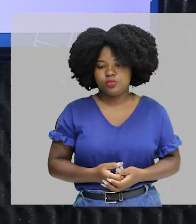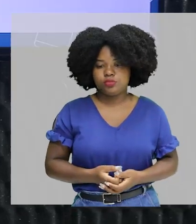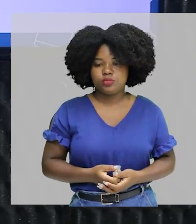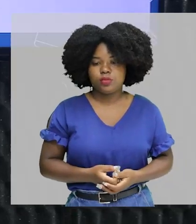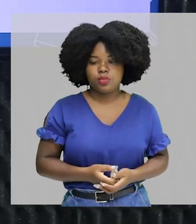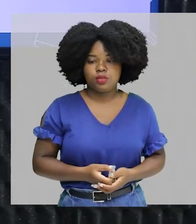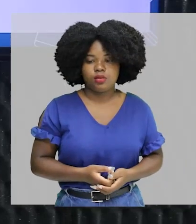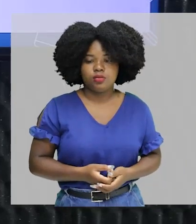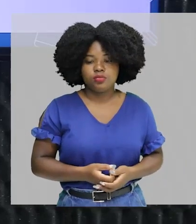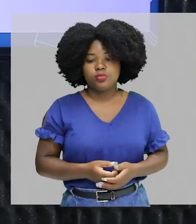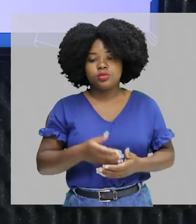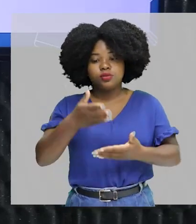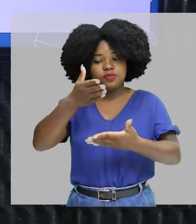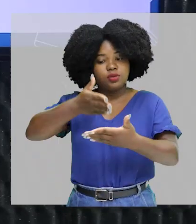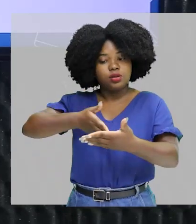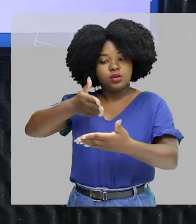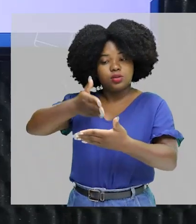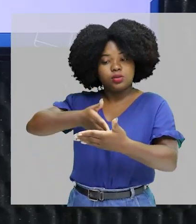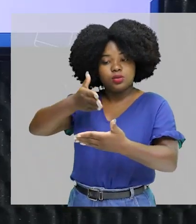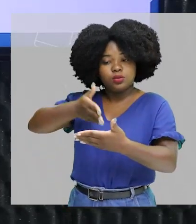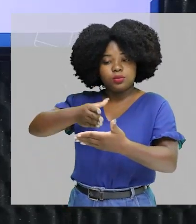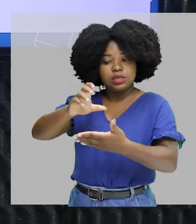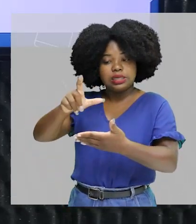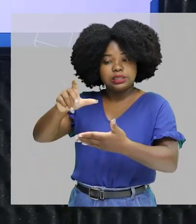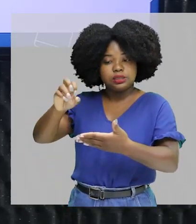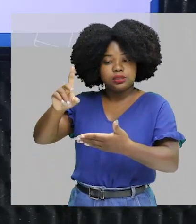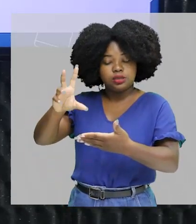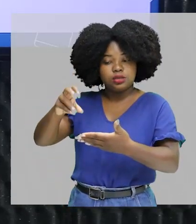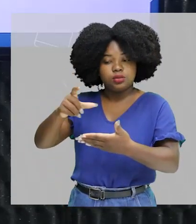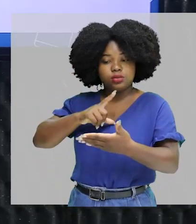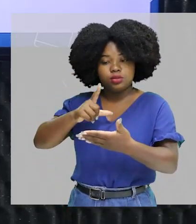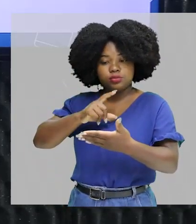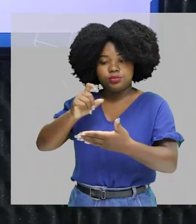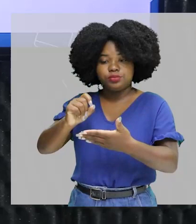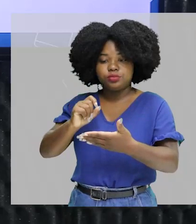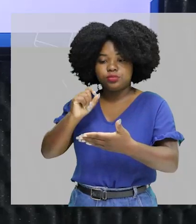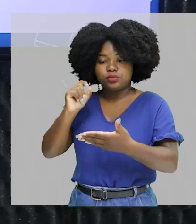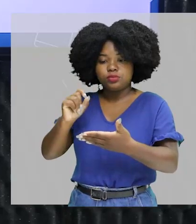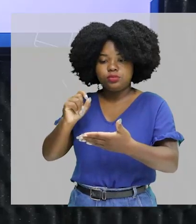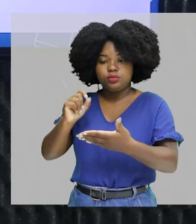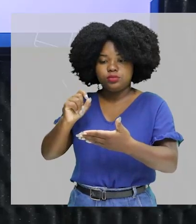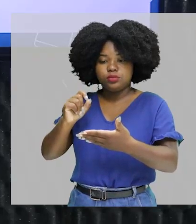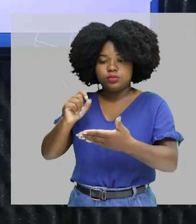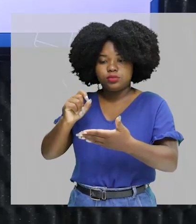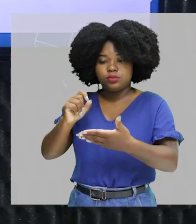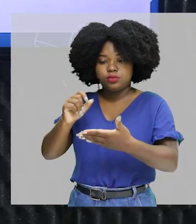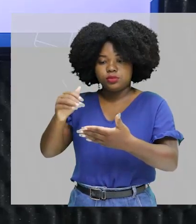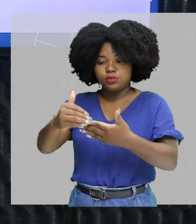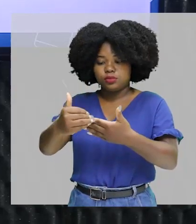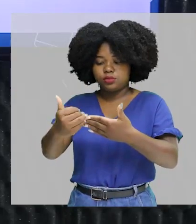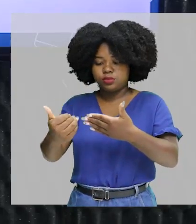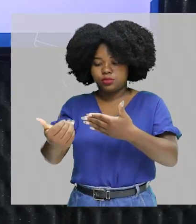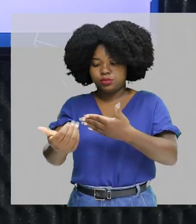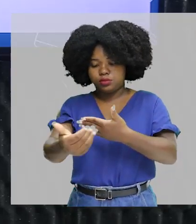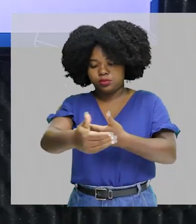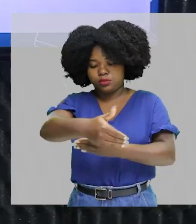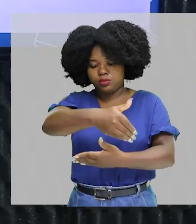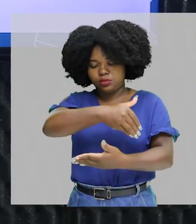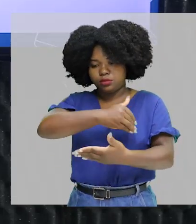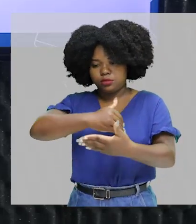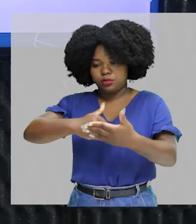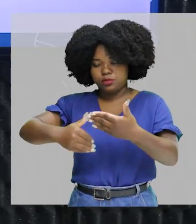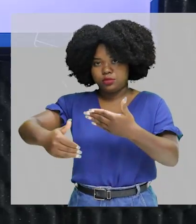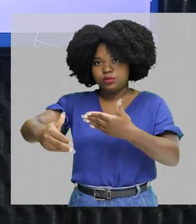aqui fica no meio. E as células do embrião ficam localizadas na periferia do